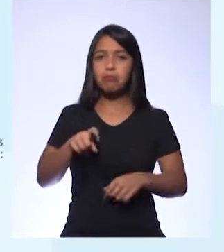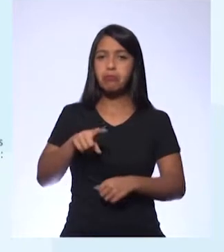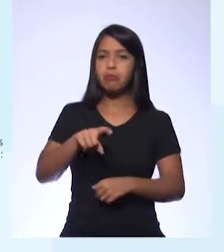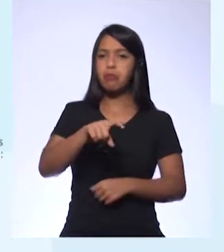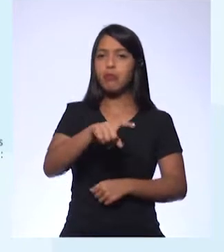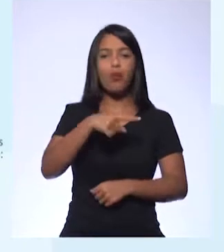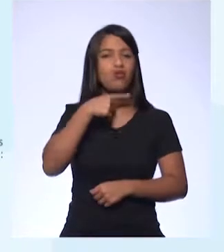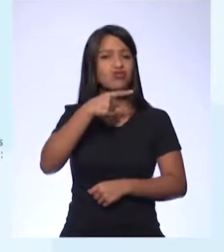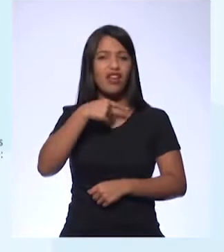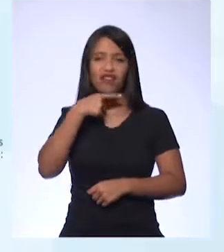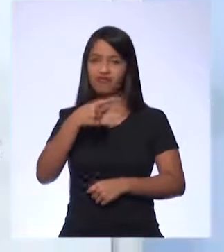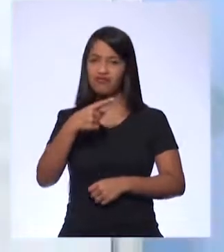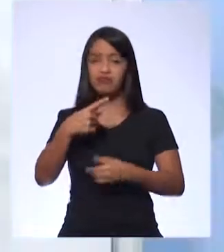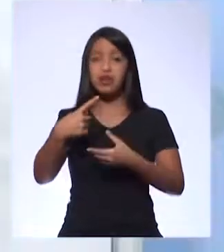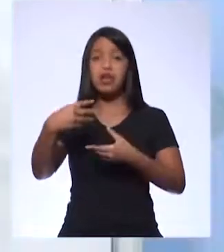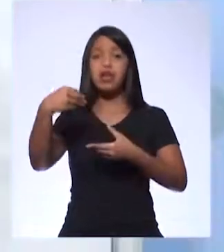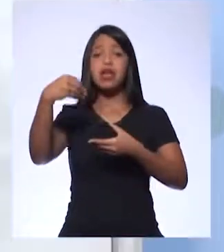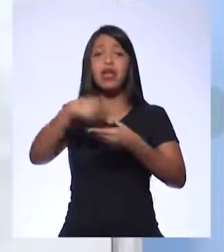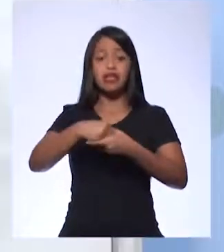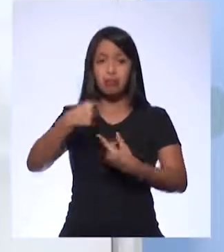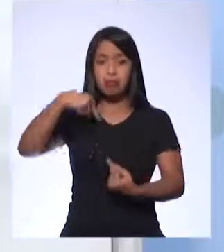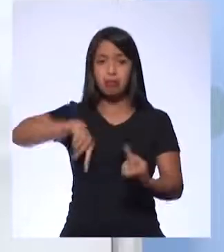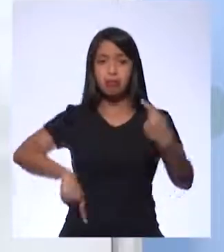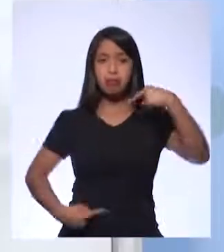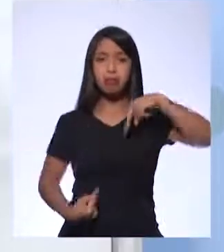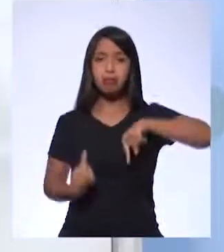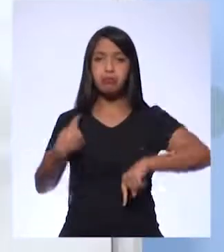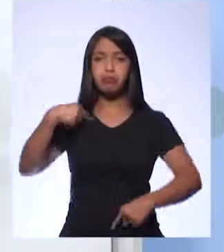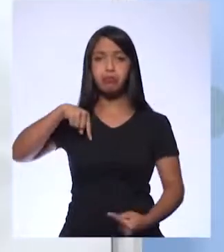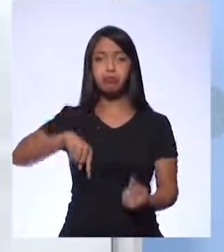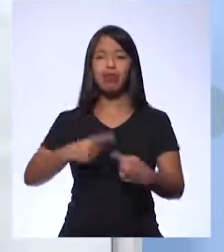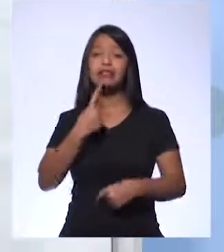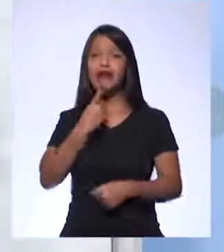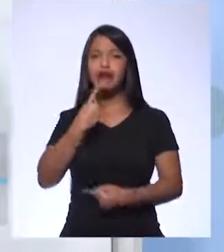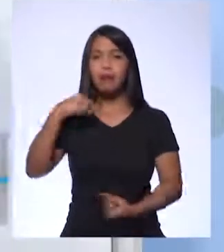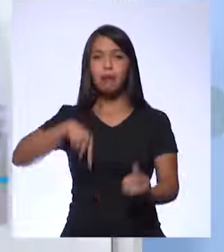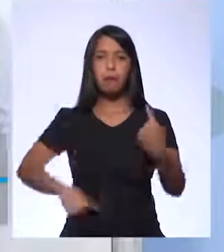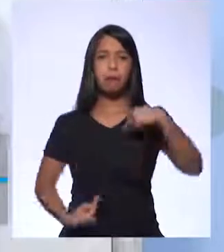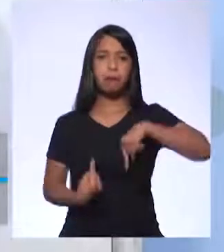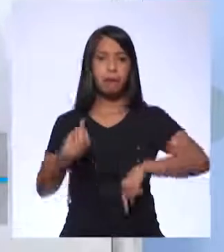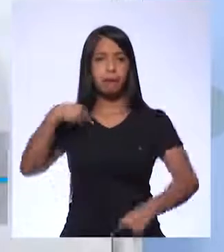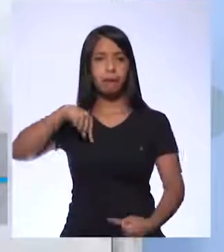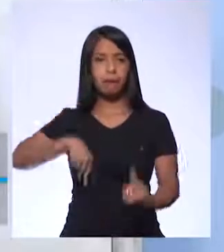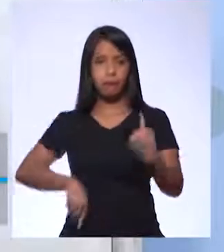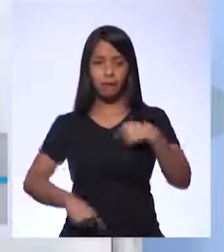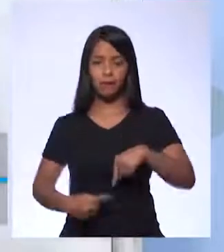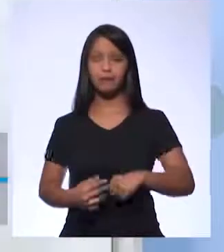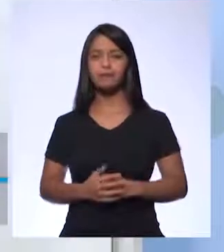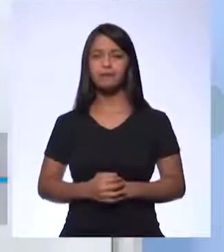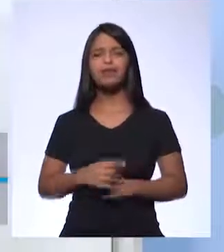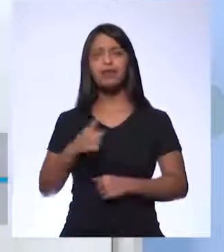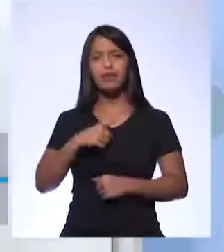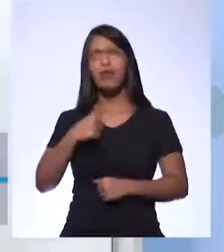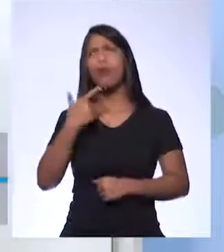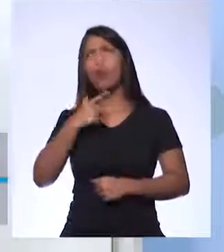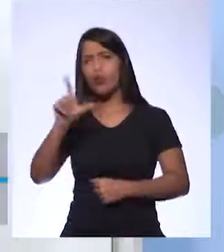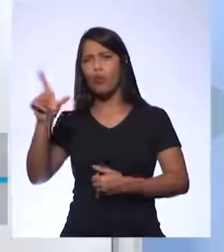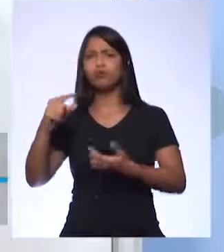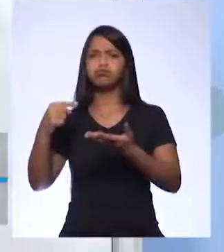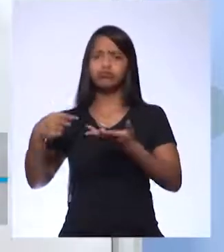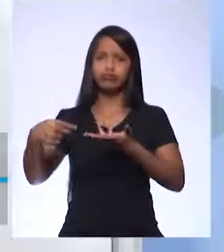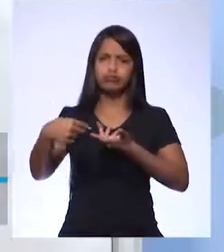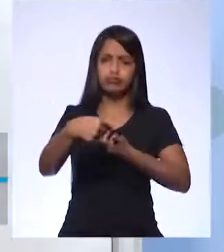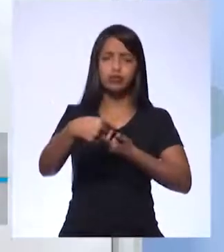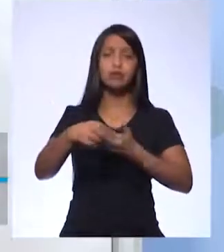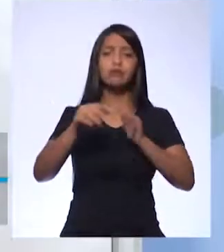Então ele entra na corrente sanguínea e vai ser empurrado pela corrente sanguínea. Tá? Então, mas existem outros tipos, mas a gente está usando esses 4